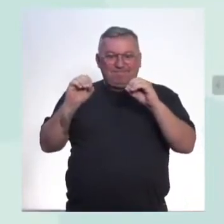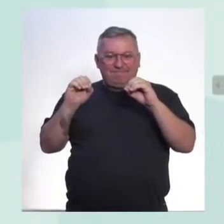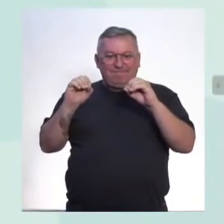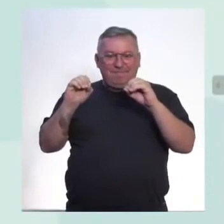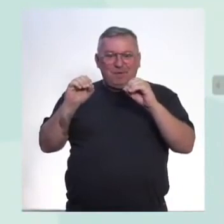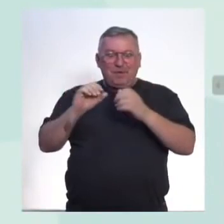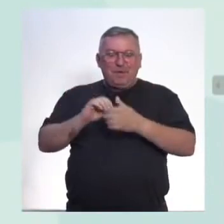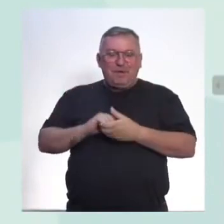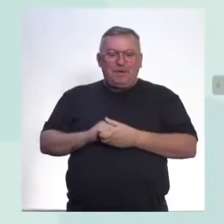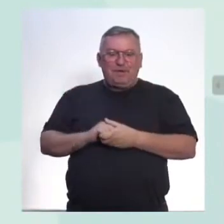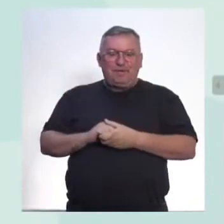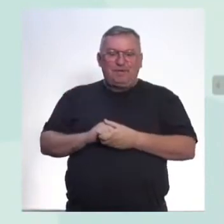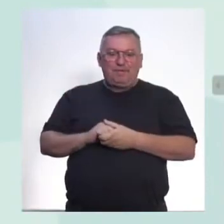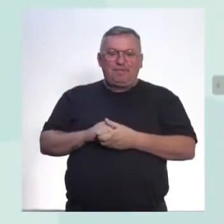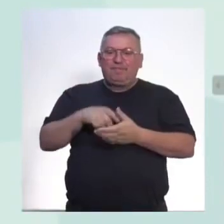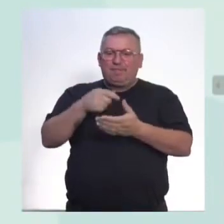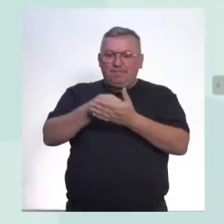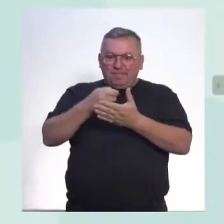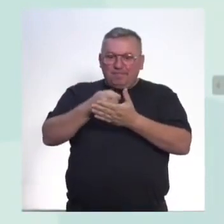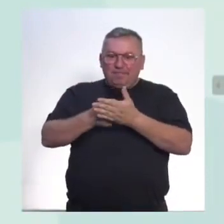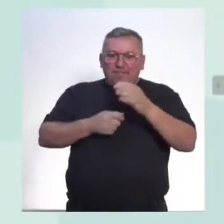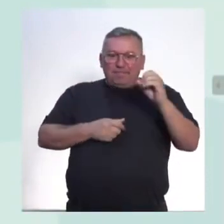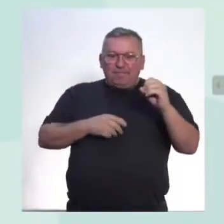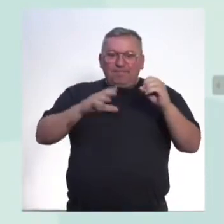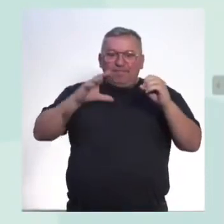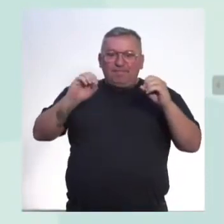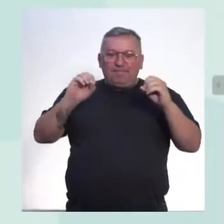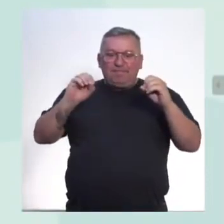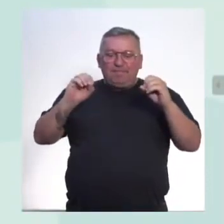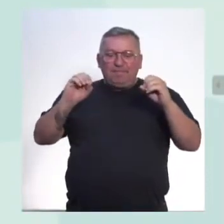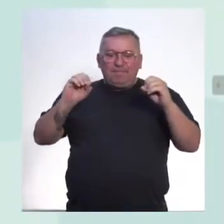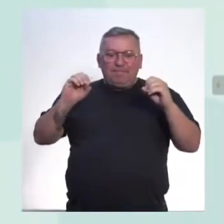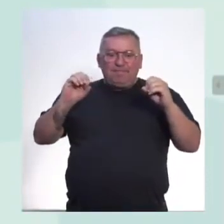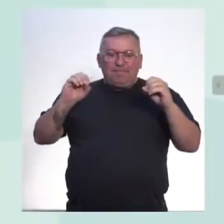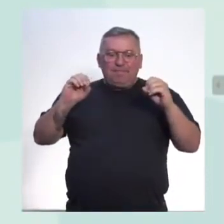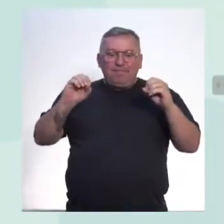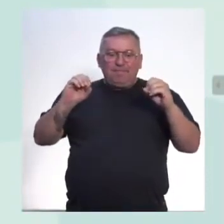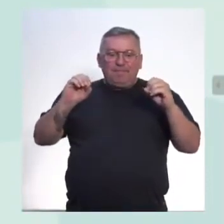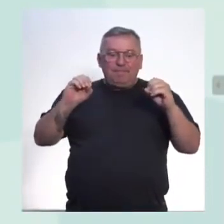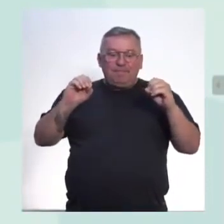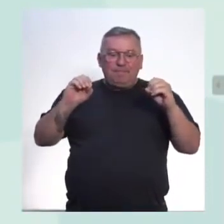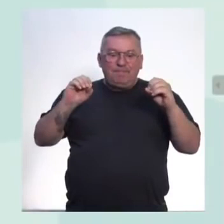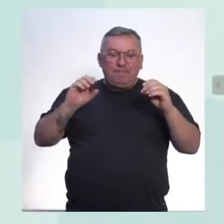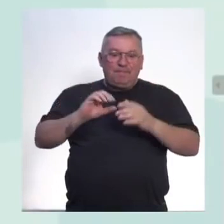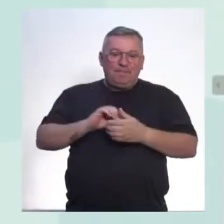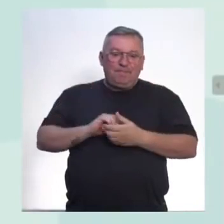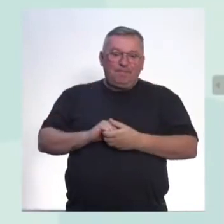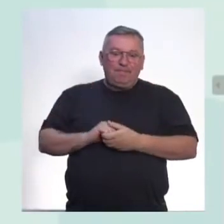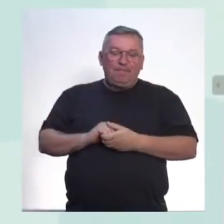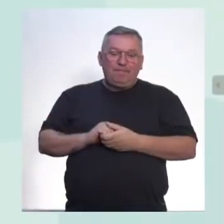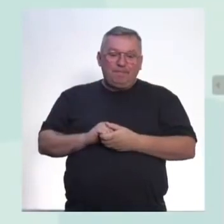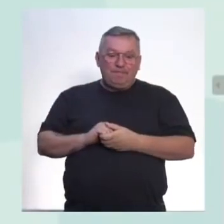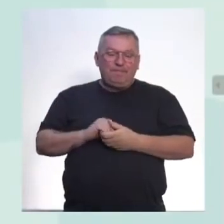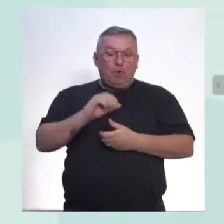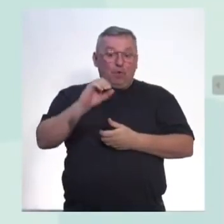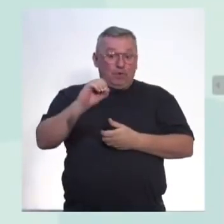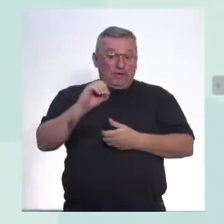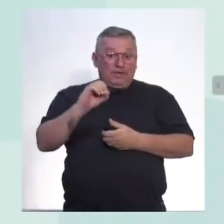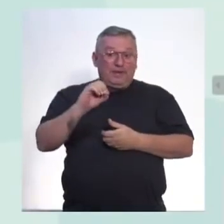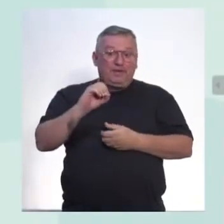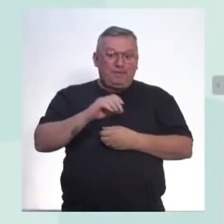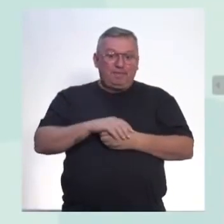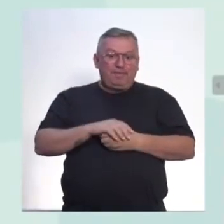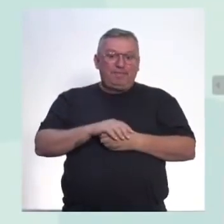estou insistindo. Tá vendo? Ó? Exatamente em cima da origem do sistema cartesiano, exatamente